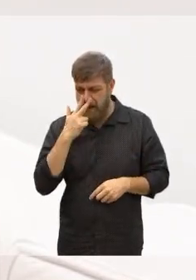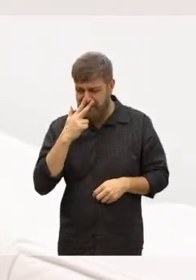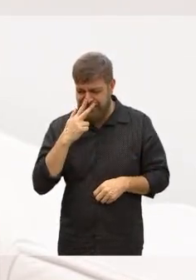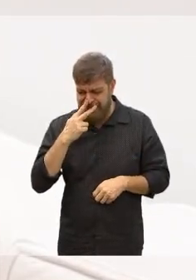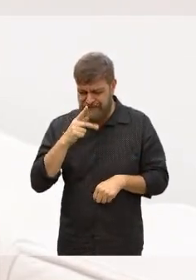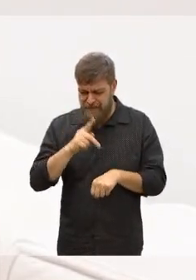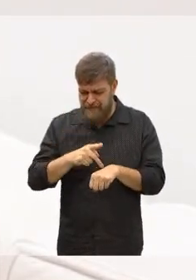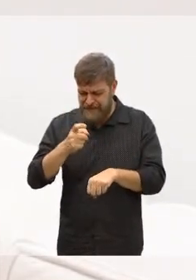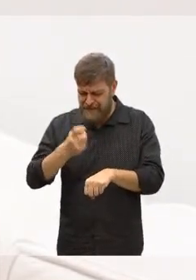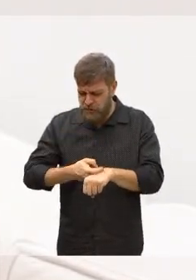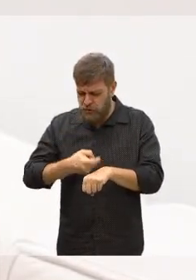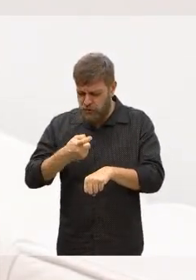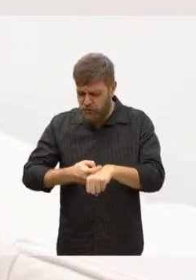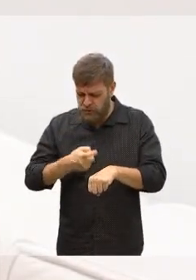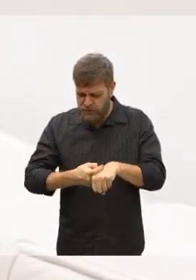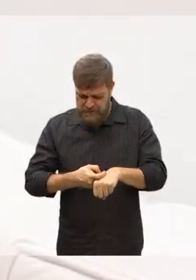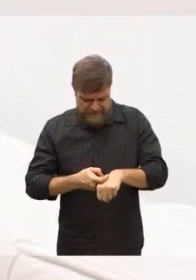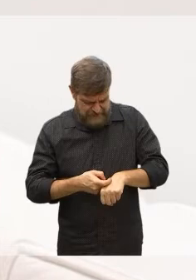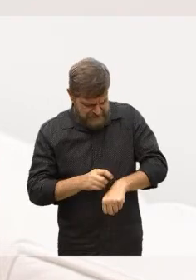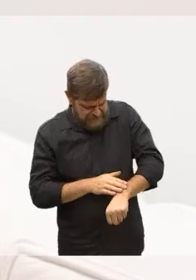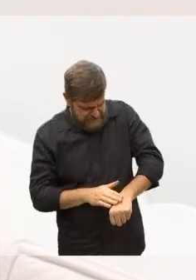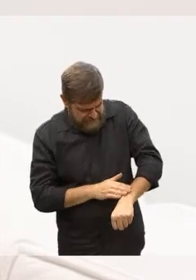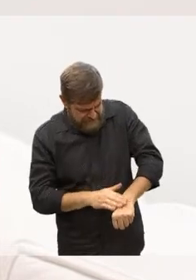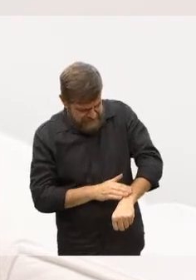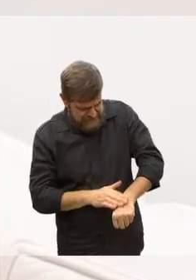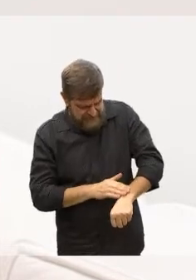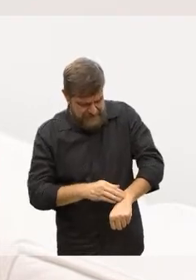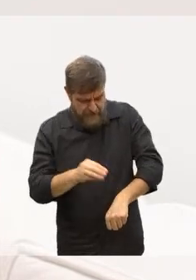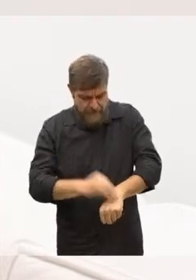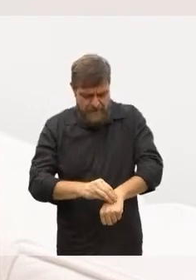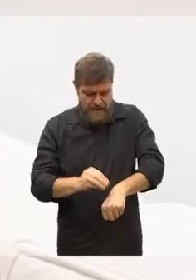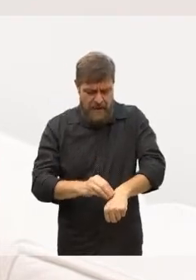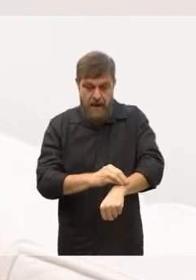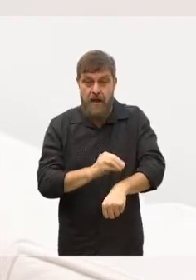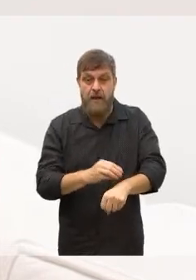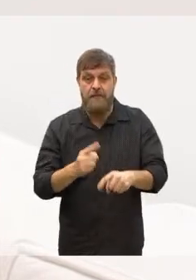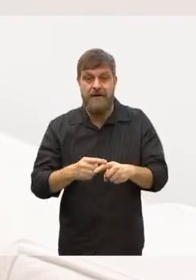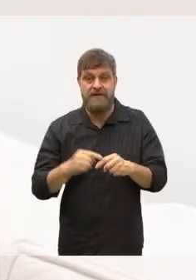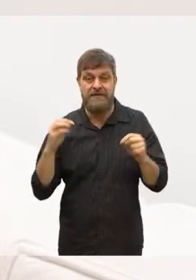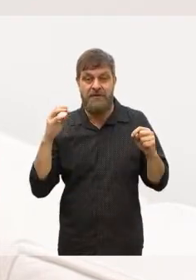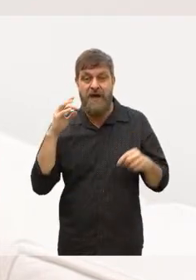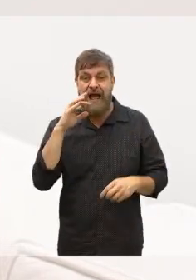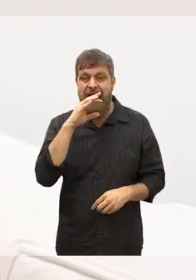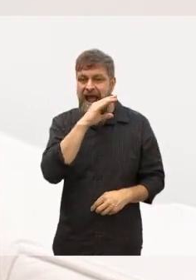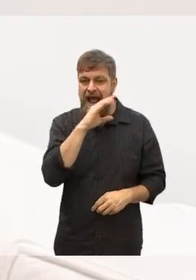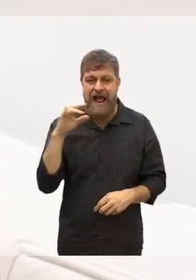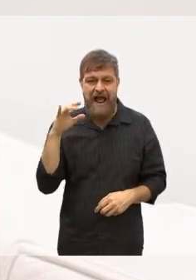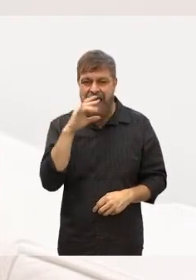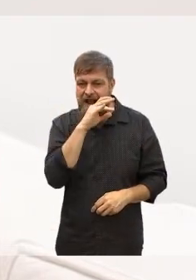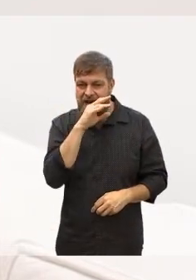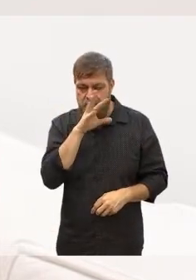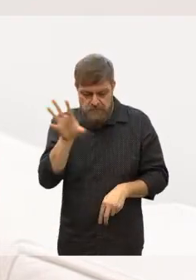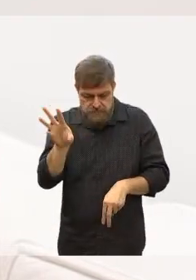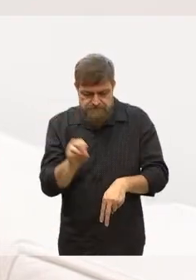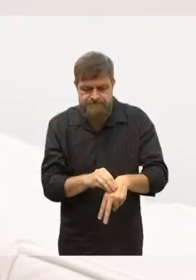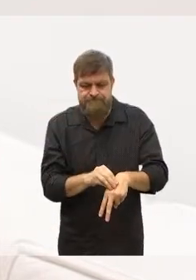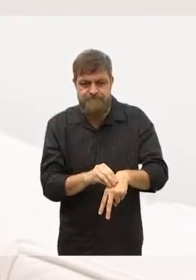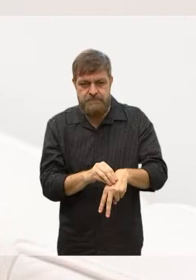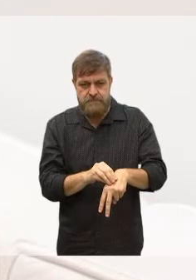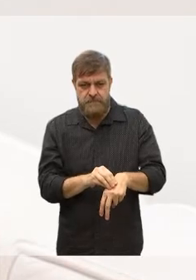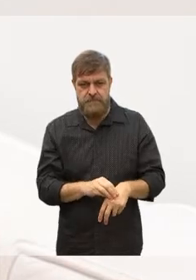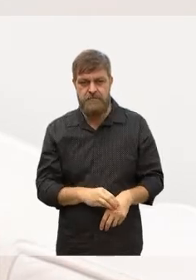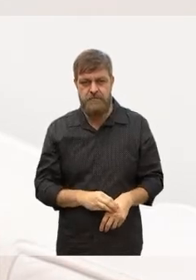mármore, uma pele tipo marmórea, que fica toda manchada. É pelo calor. Tá? O